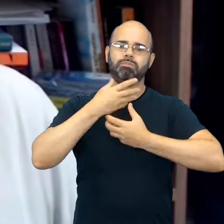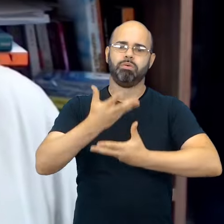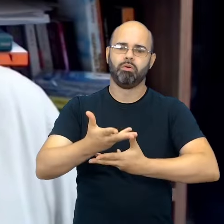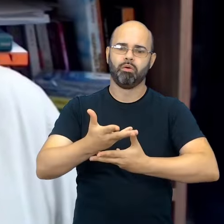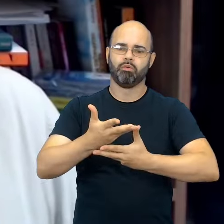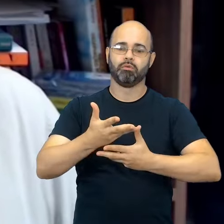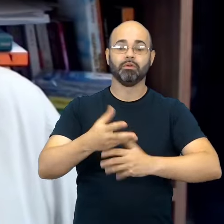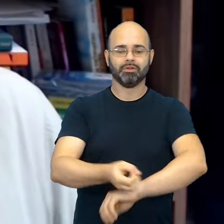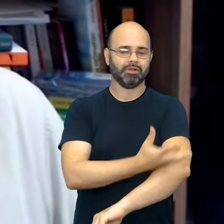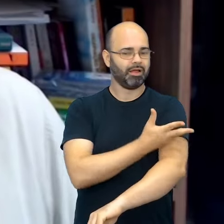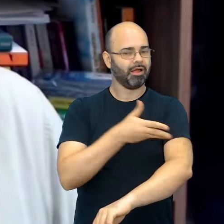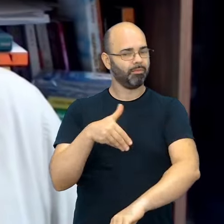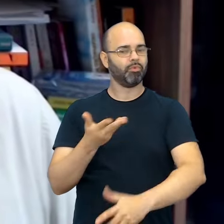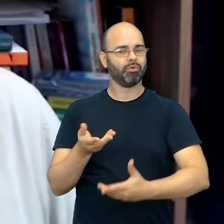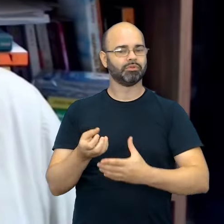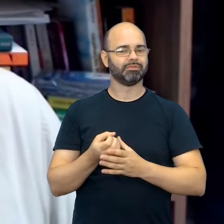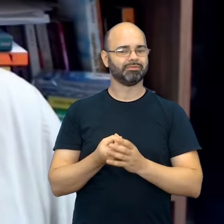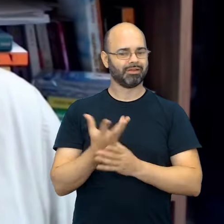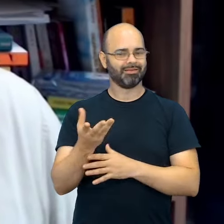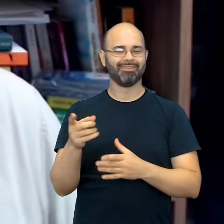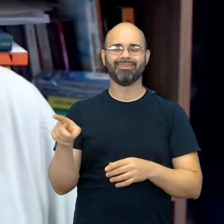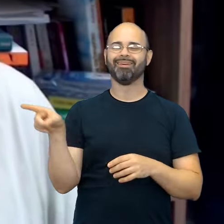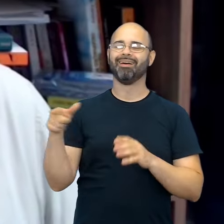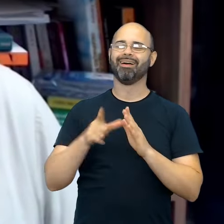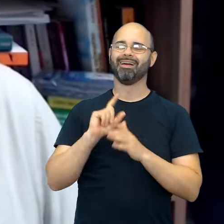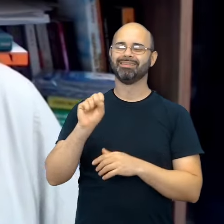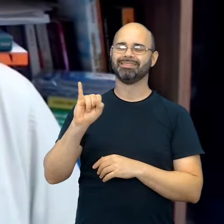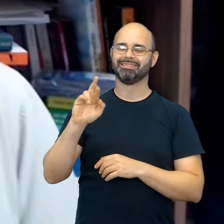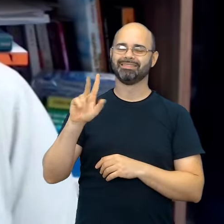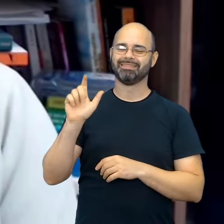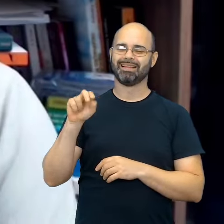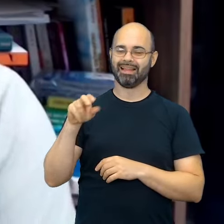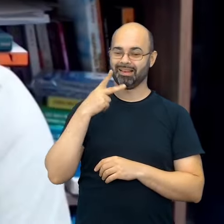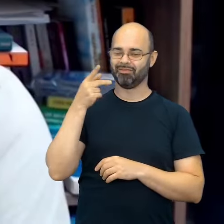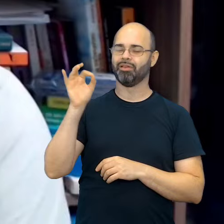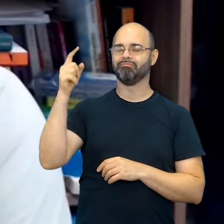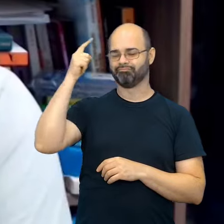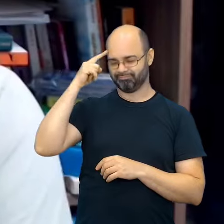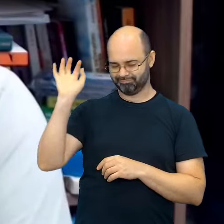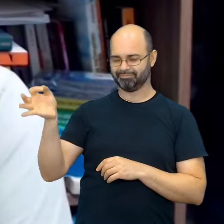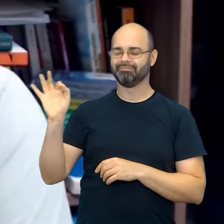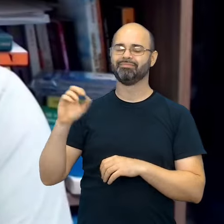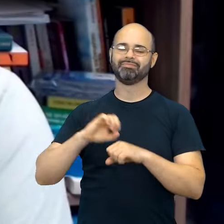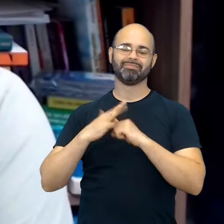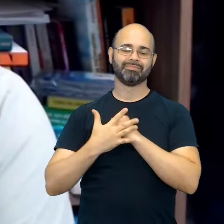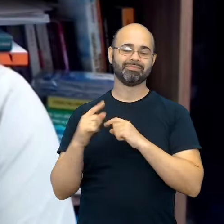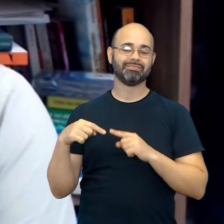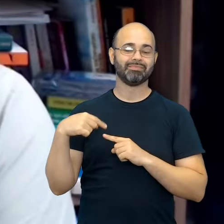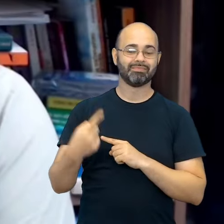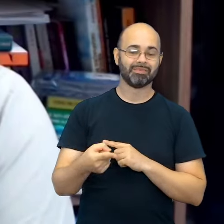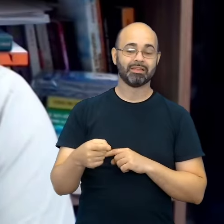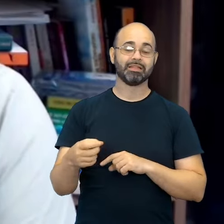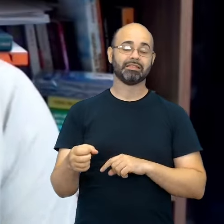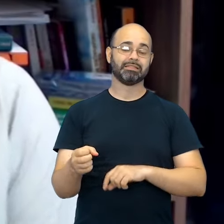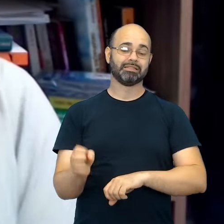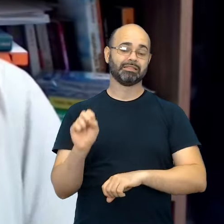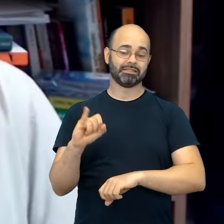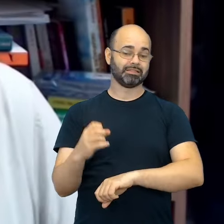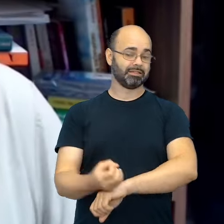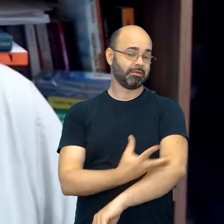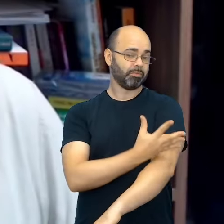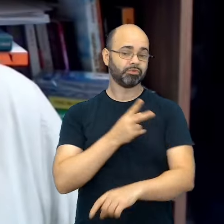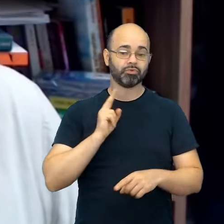lembrado pela Sirlene, né, no pós-pandemia, né, os nossos processos emocionais, se não cuidados,